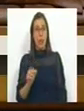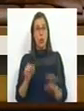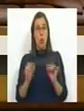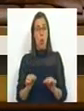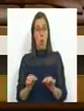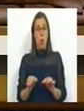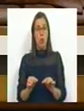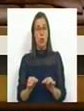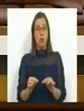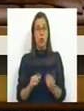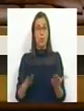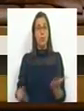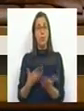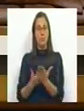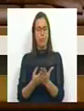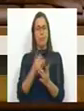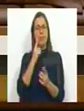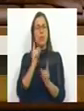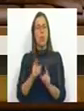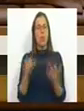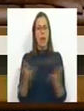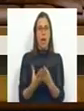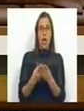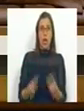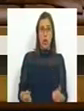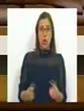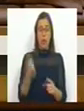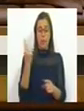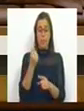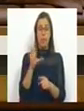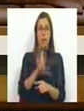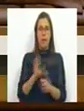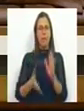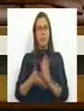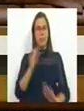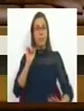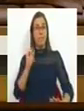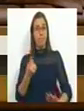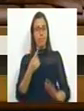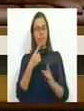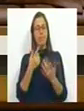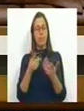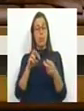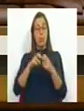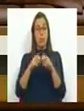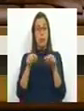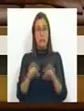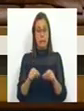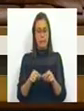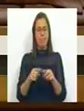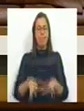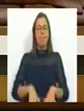hoje se apresenta, visa justamente resolver de uma forma célere um constrangimento